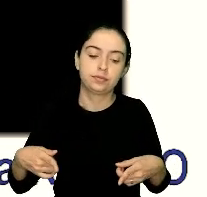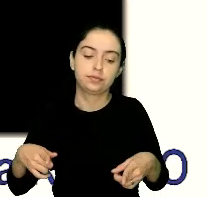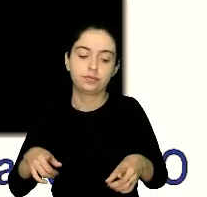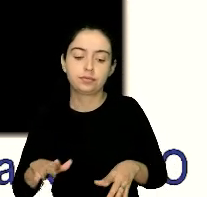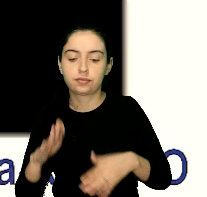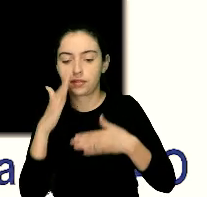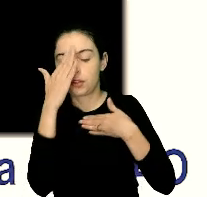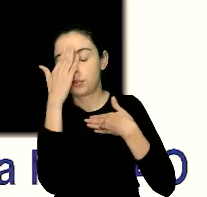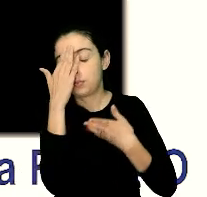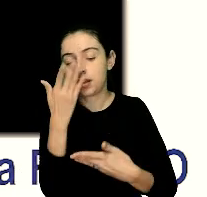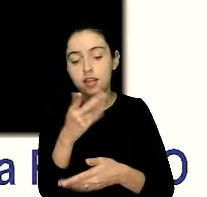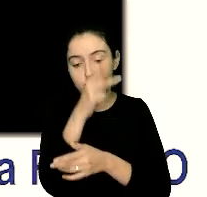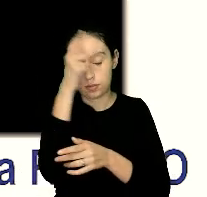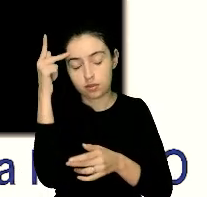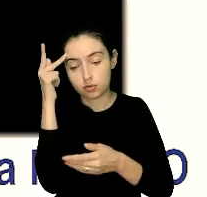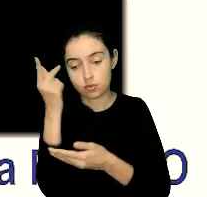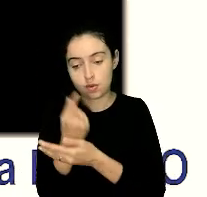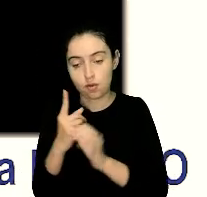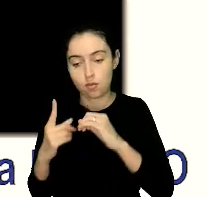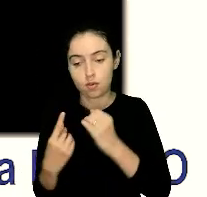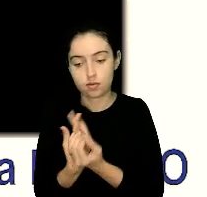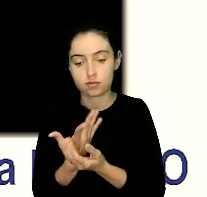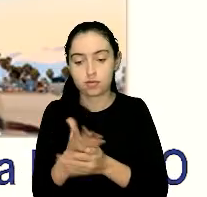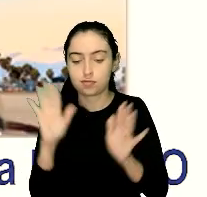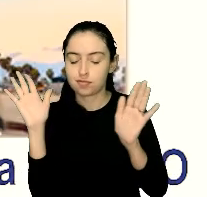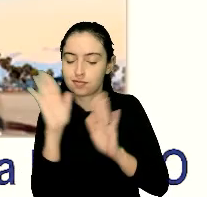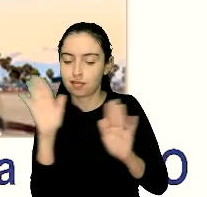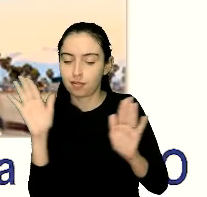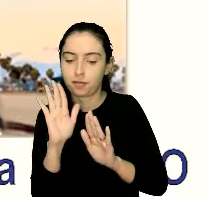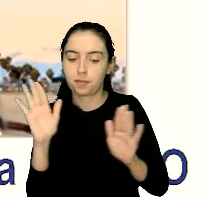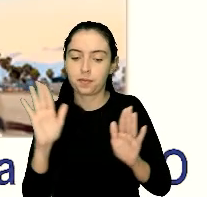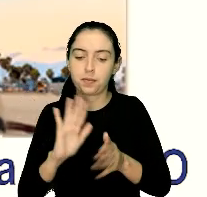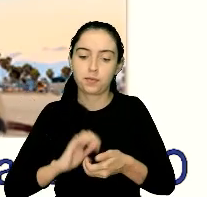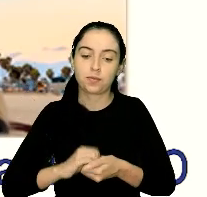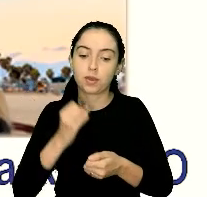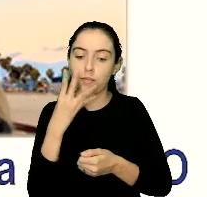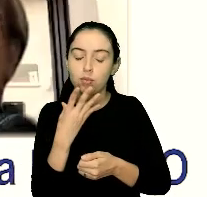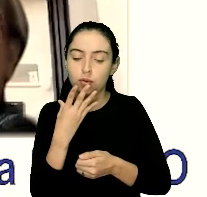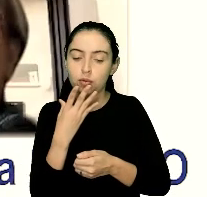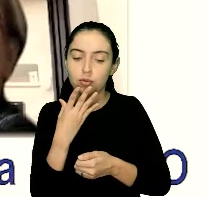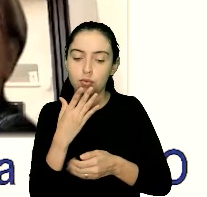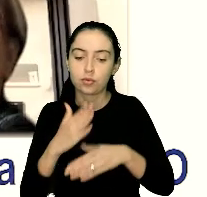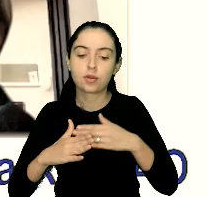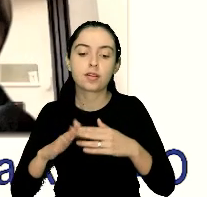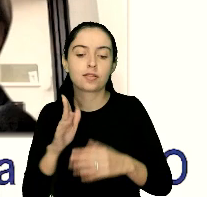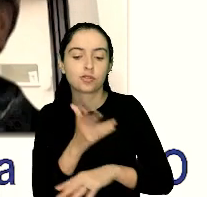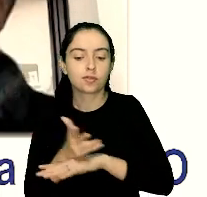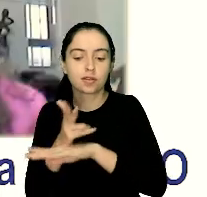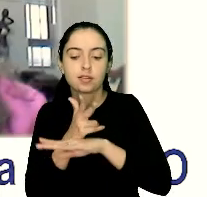Obrigada, gente. Tchau. Bom, passado o filme,